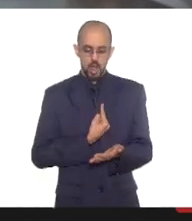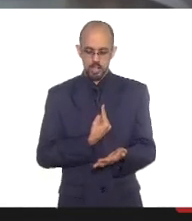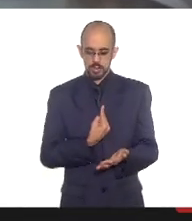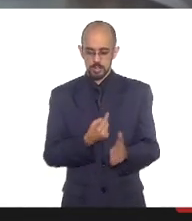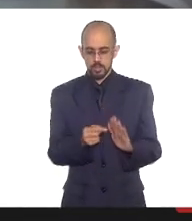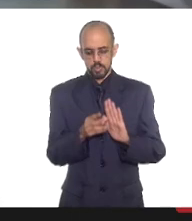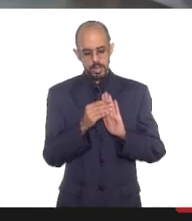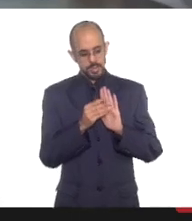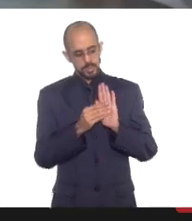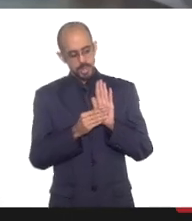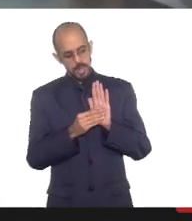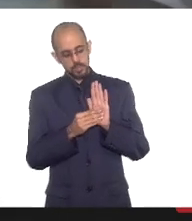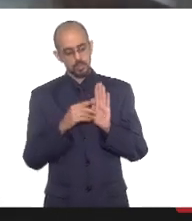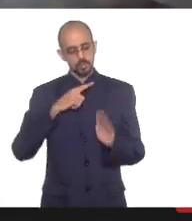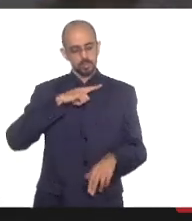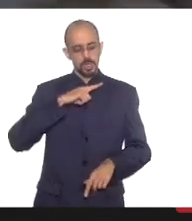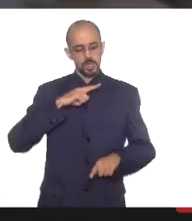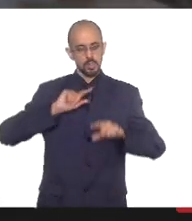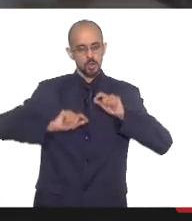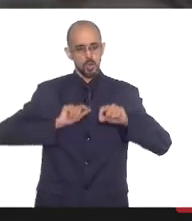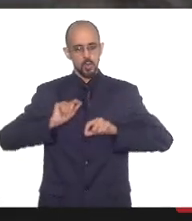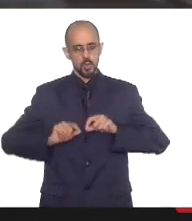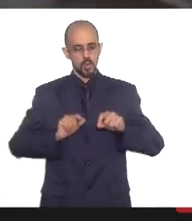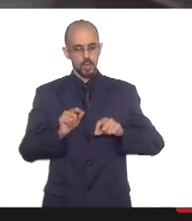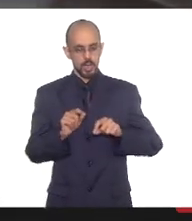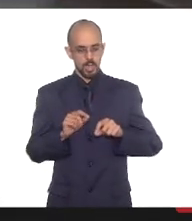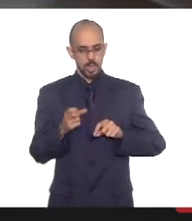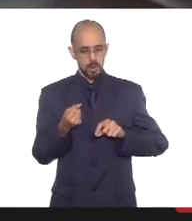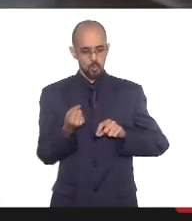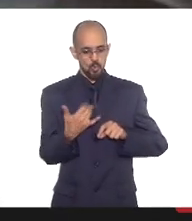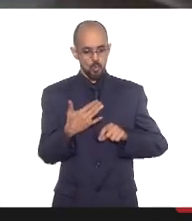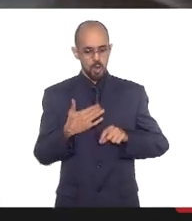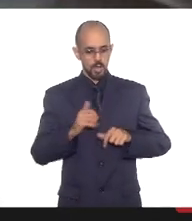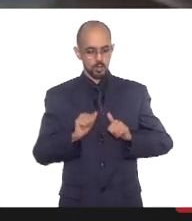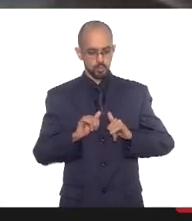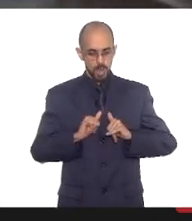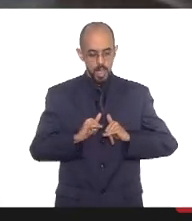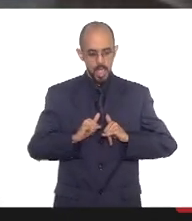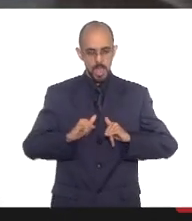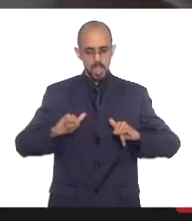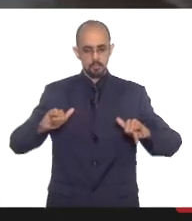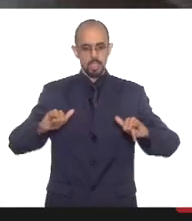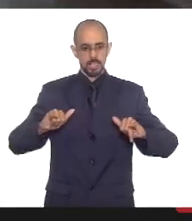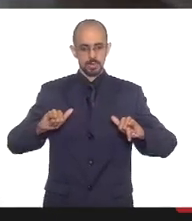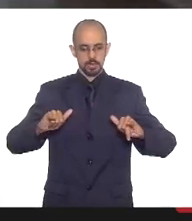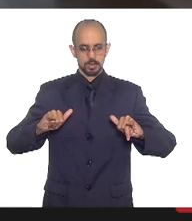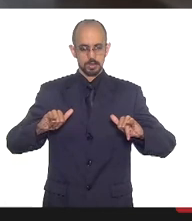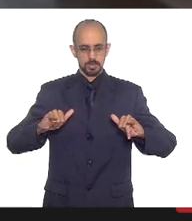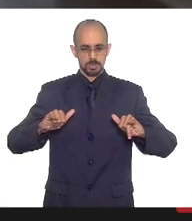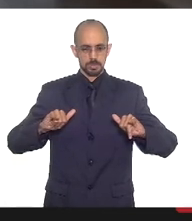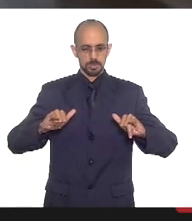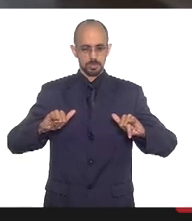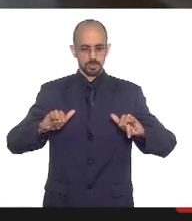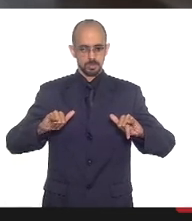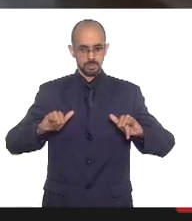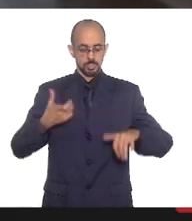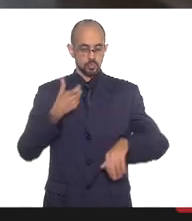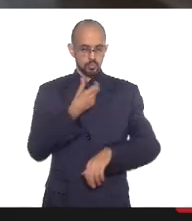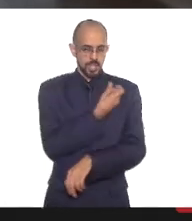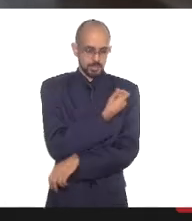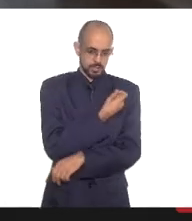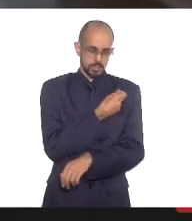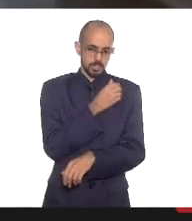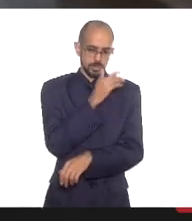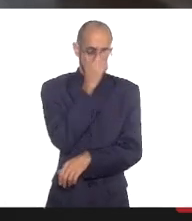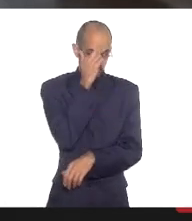único uma vez que as a Messenger do Ministério da Saúde sejam cumpridos porque a